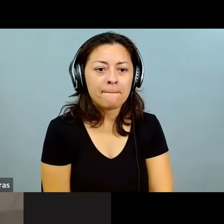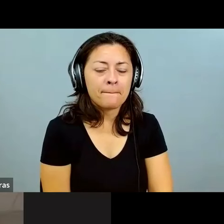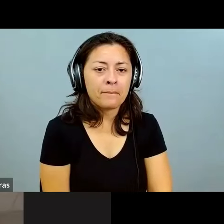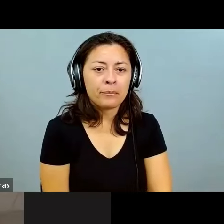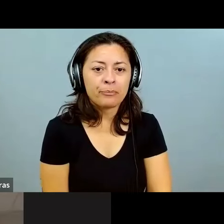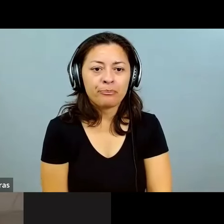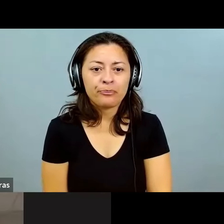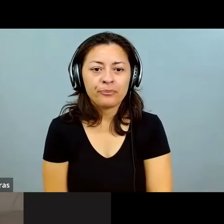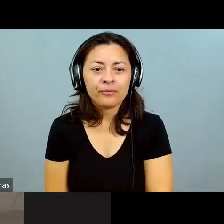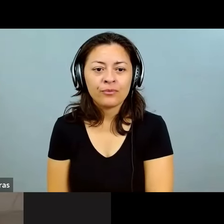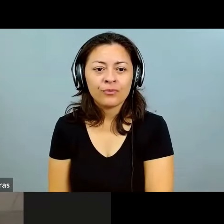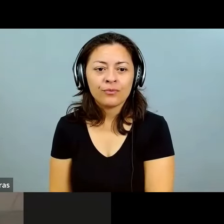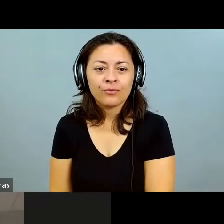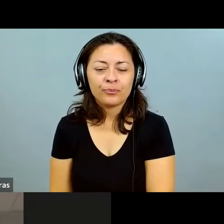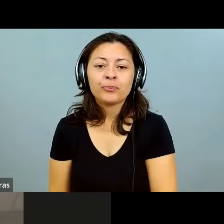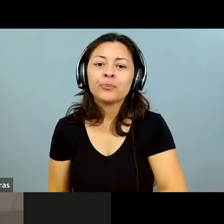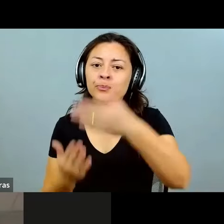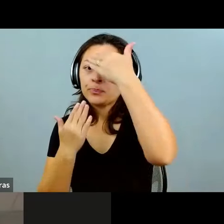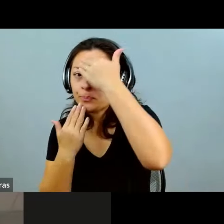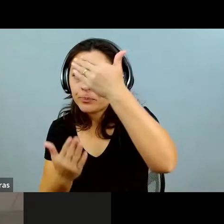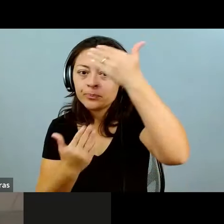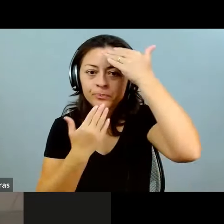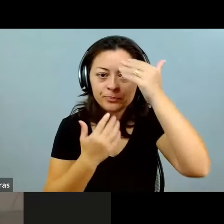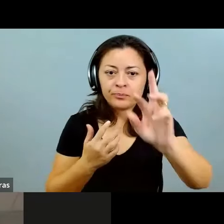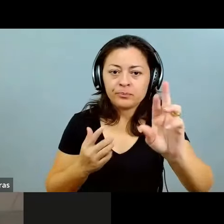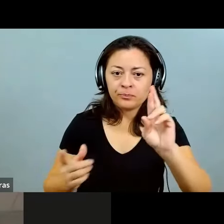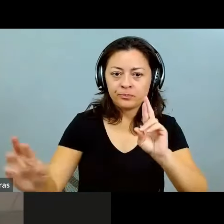etc Obrigado Ivo obrigado